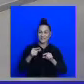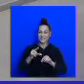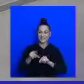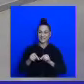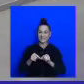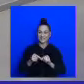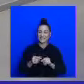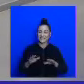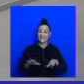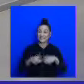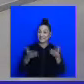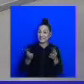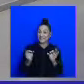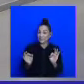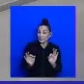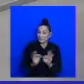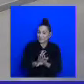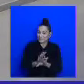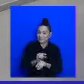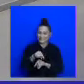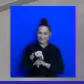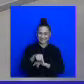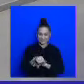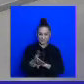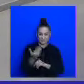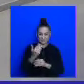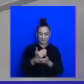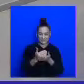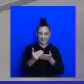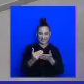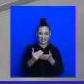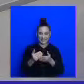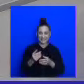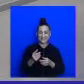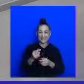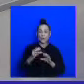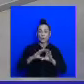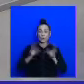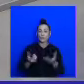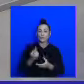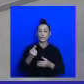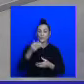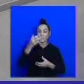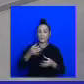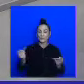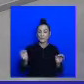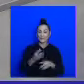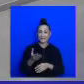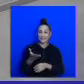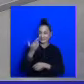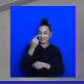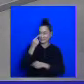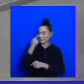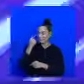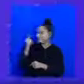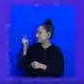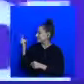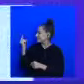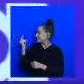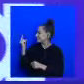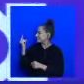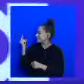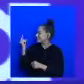sorteio. Então está tudo pronto por aqui. Vamos começar. Globo número 1 preparado, bolas